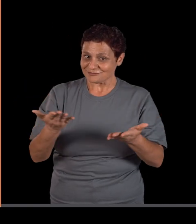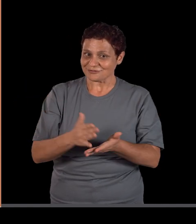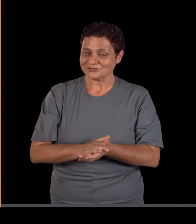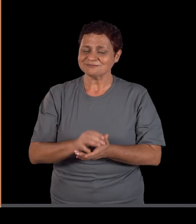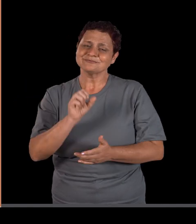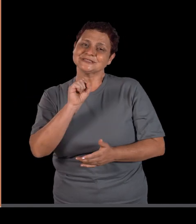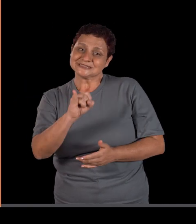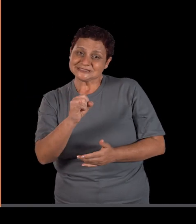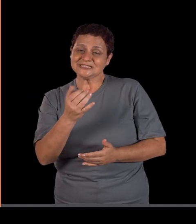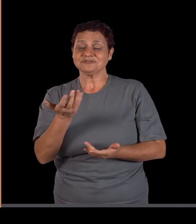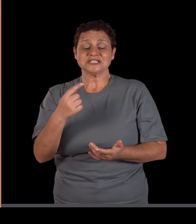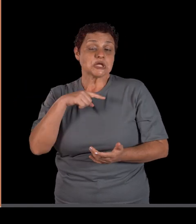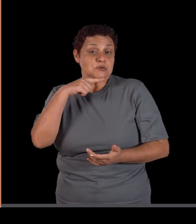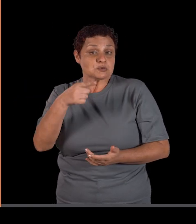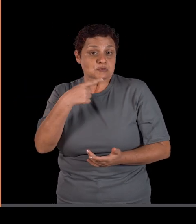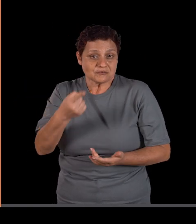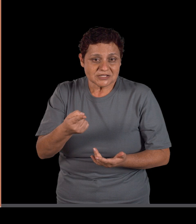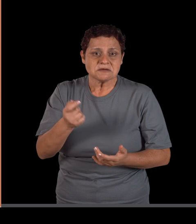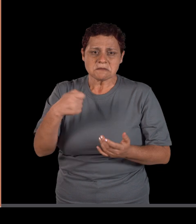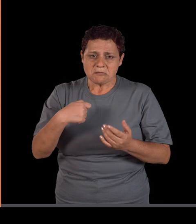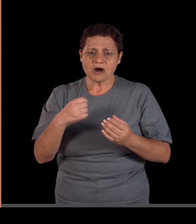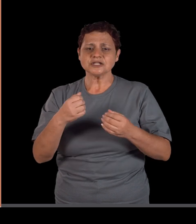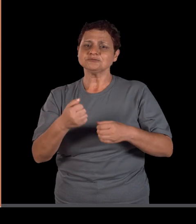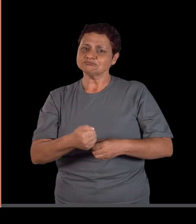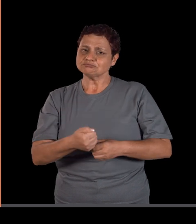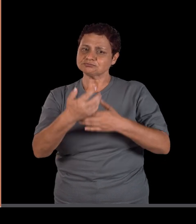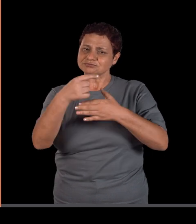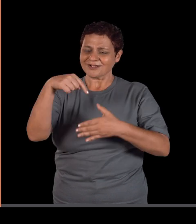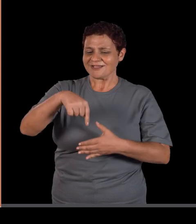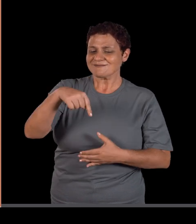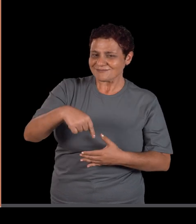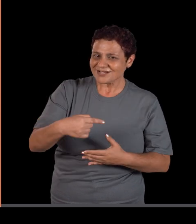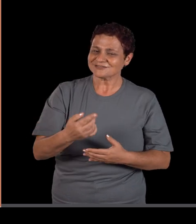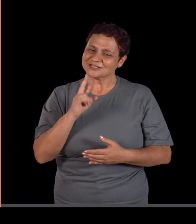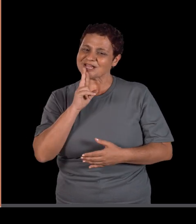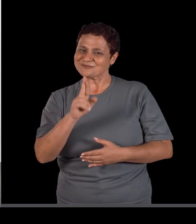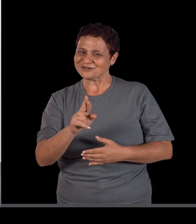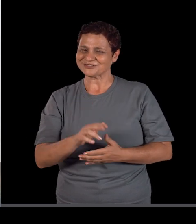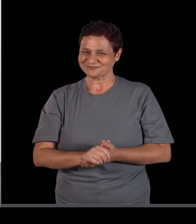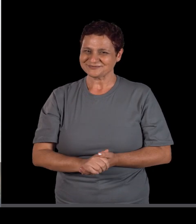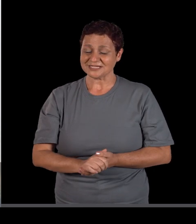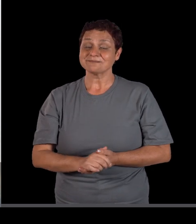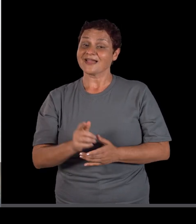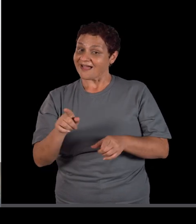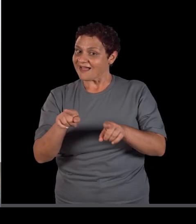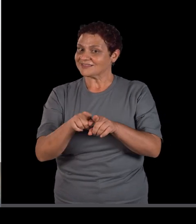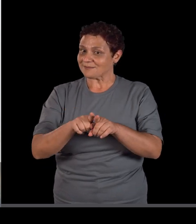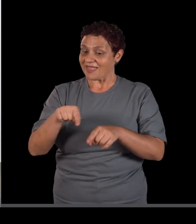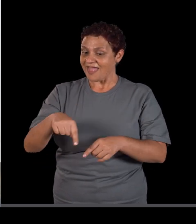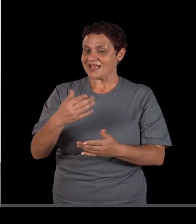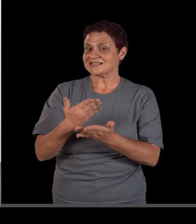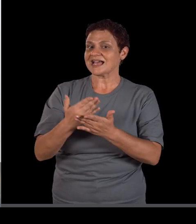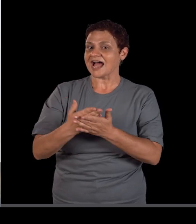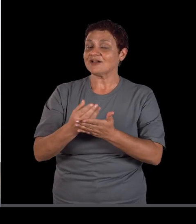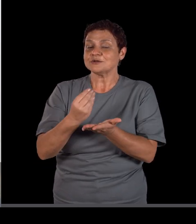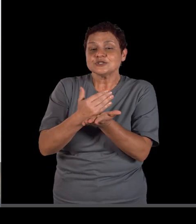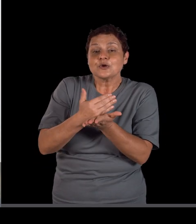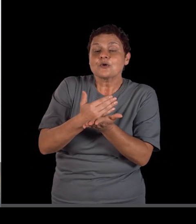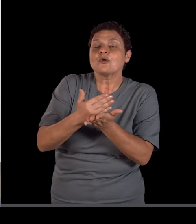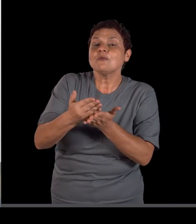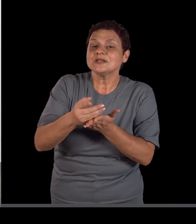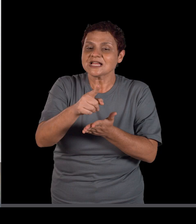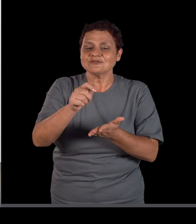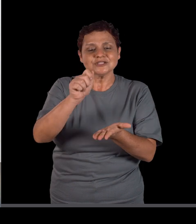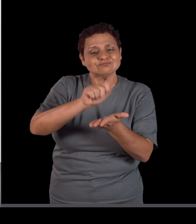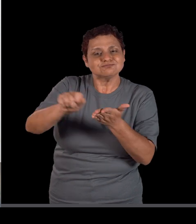aula. Se você ficou com alguma dúvida, pode deixar aí nos comentários que a gente responde. Lembrando que essa é a aula de